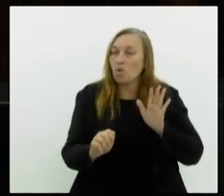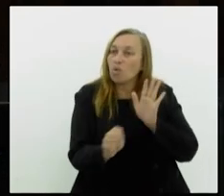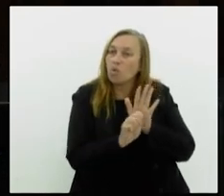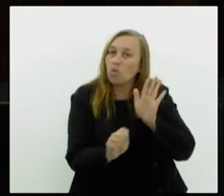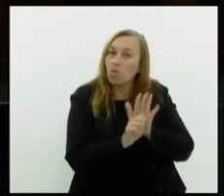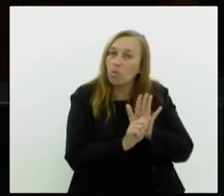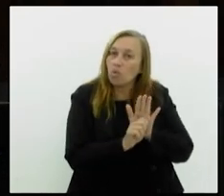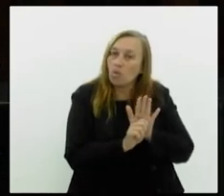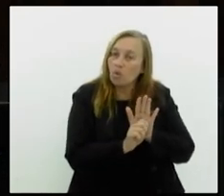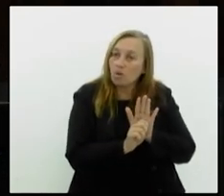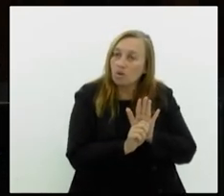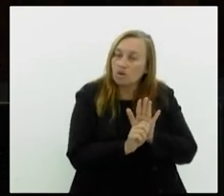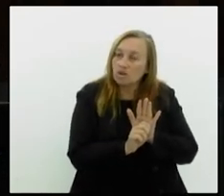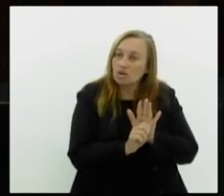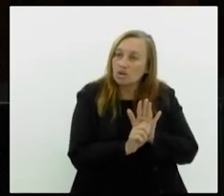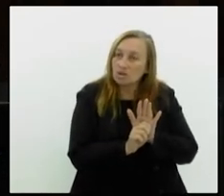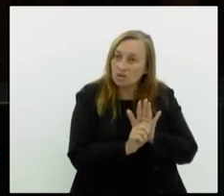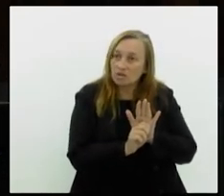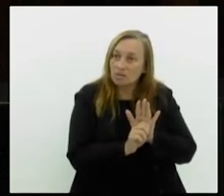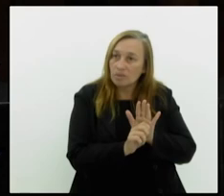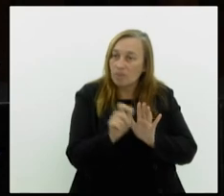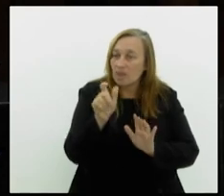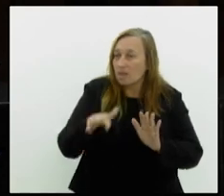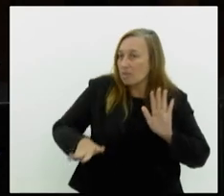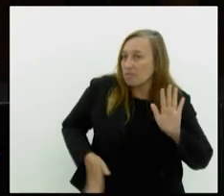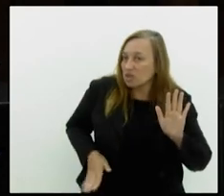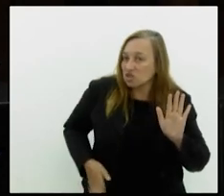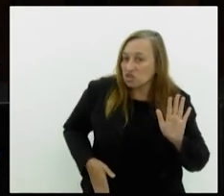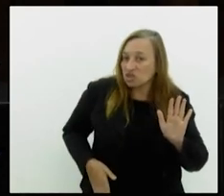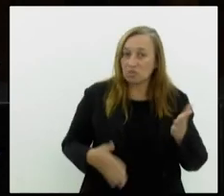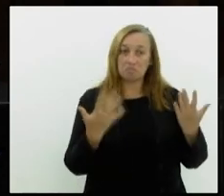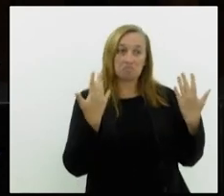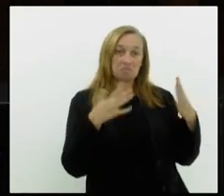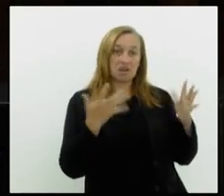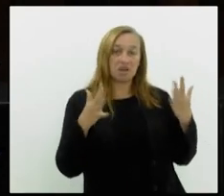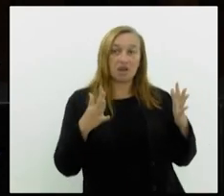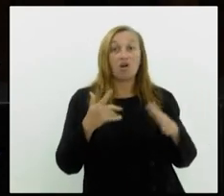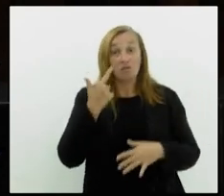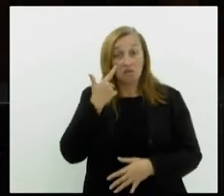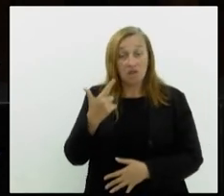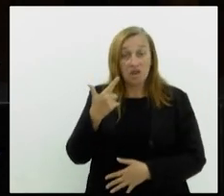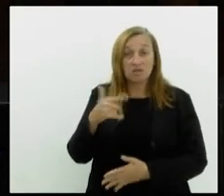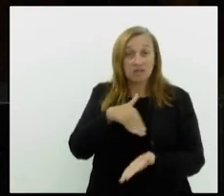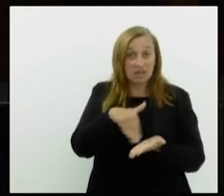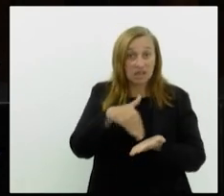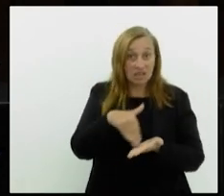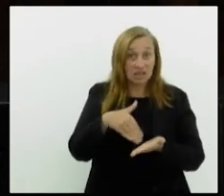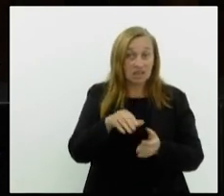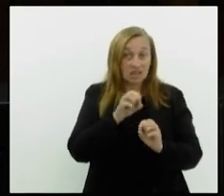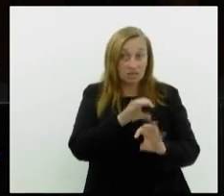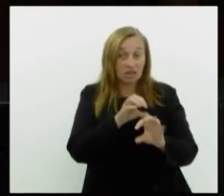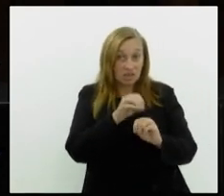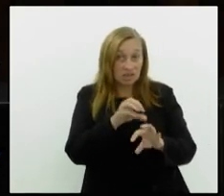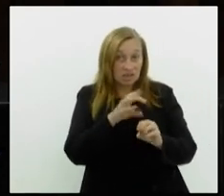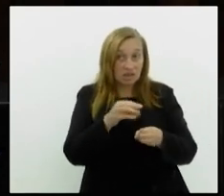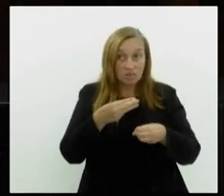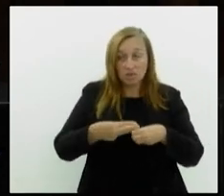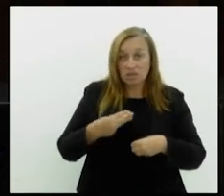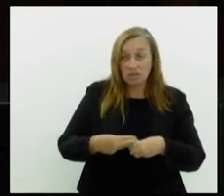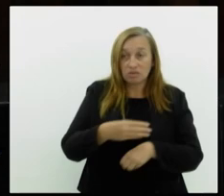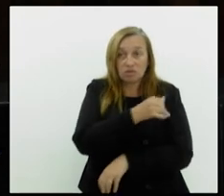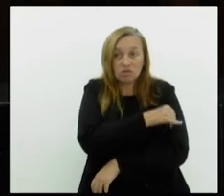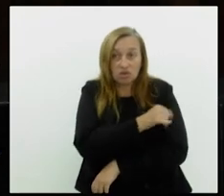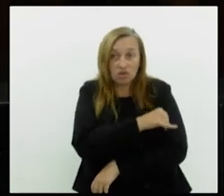território do Rio de Janeiro. Veja se pode. O secretário de Educação do município do Rio de Janeiro, o senhor Renan